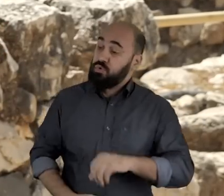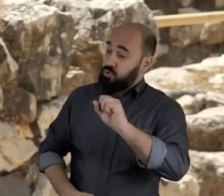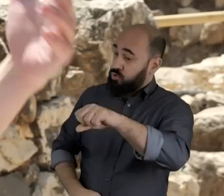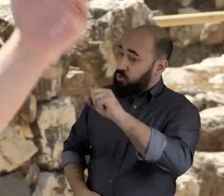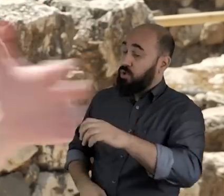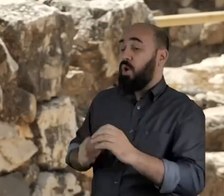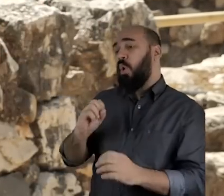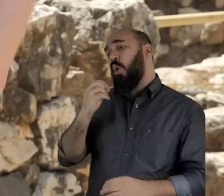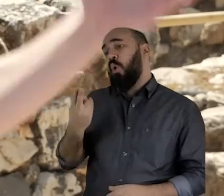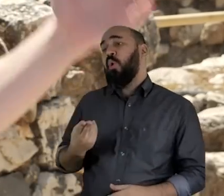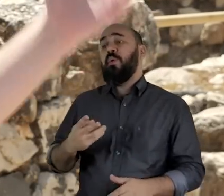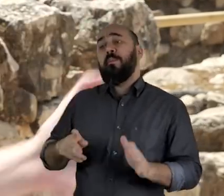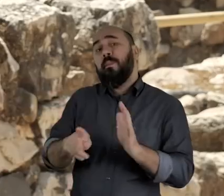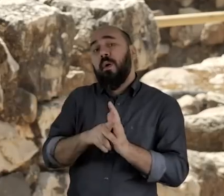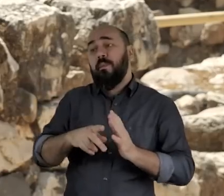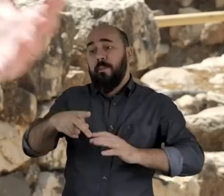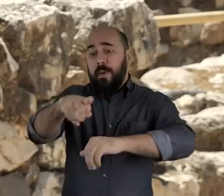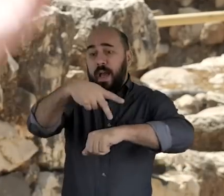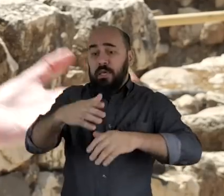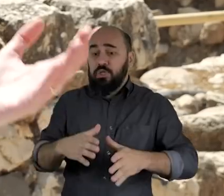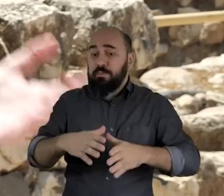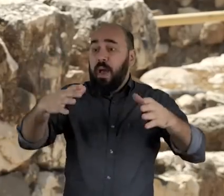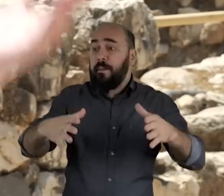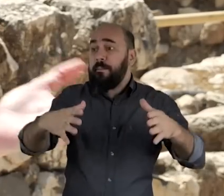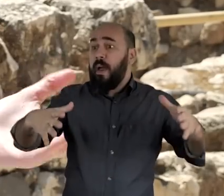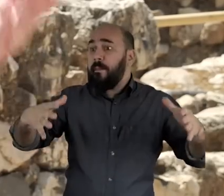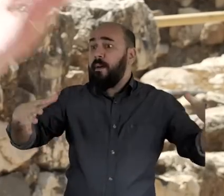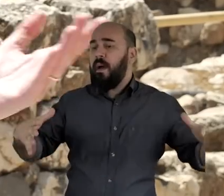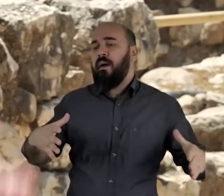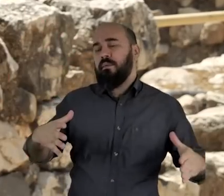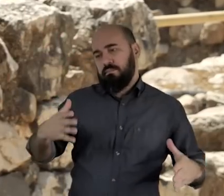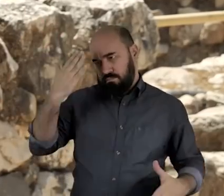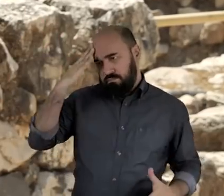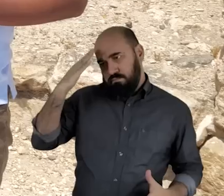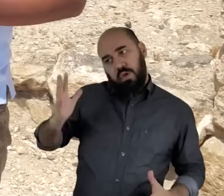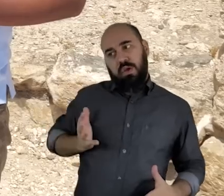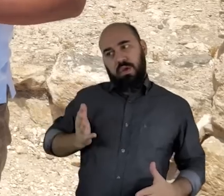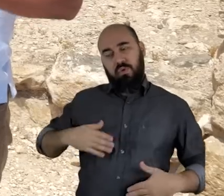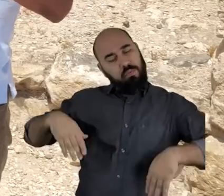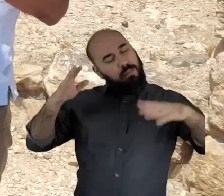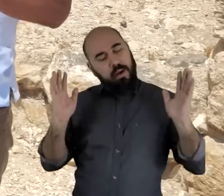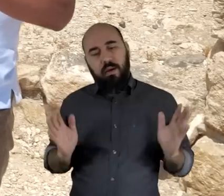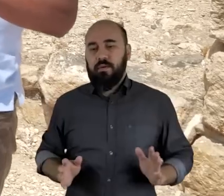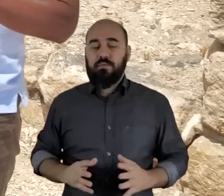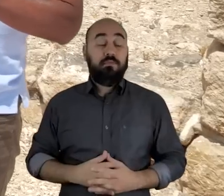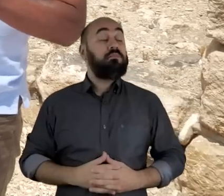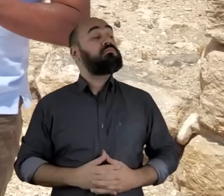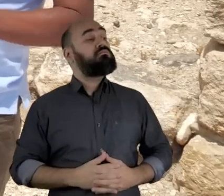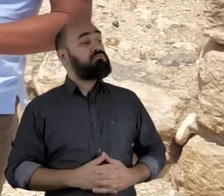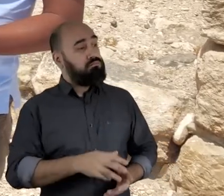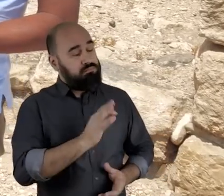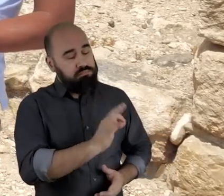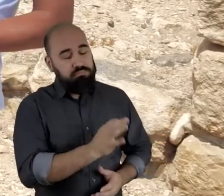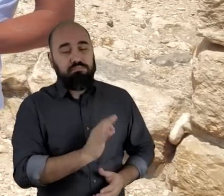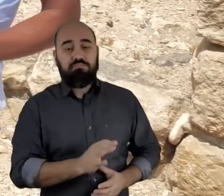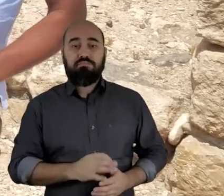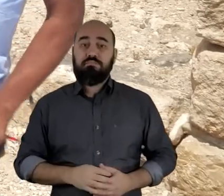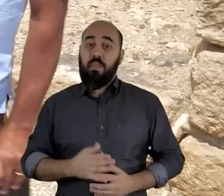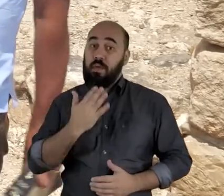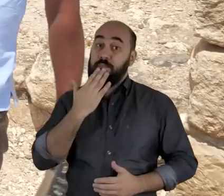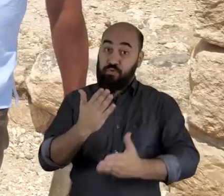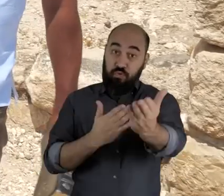mais terras, cultivar mais terrenos e aumentar a riqueza do seu reino. E assim por diante. Ok, e realmente o que nós temos aqui,